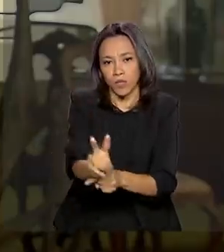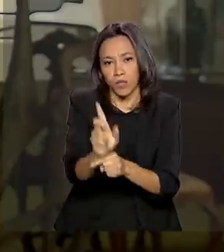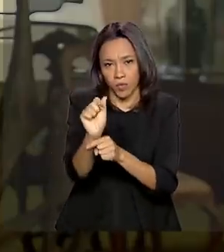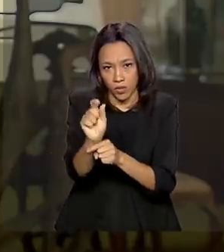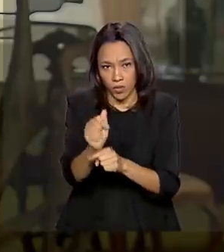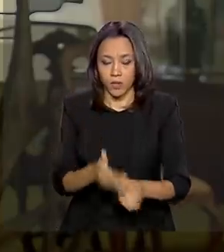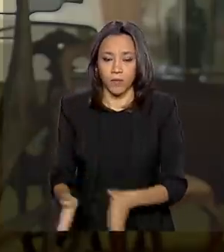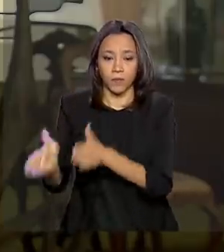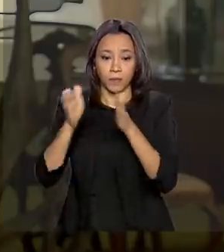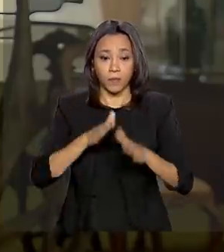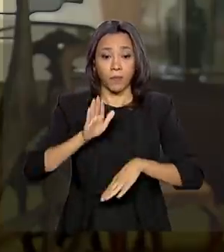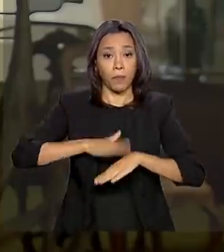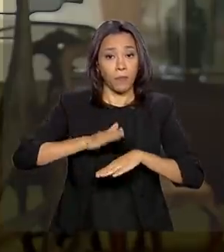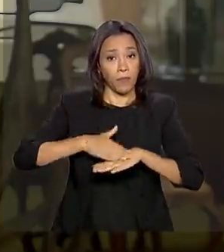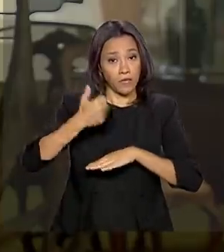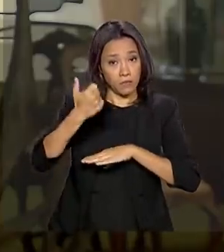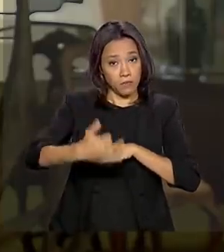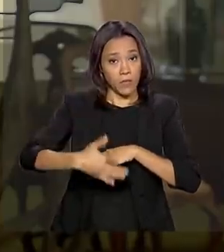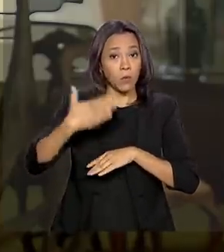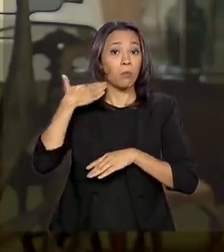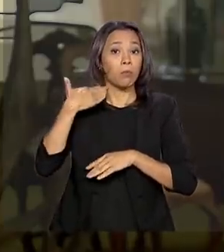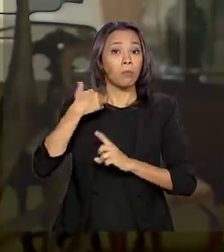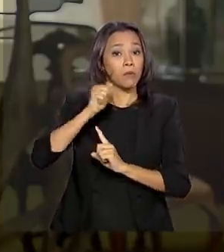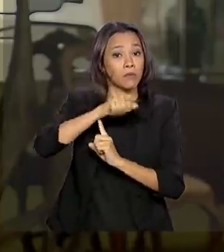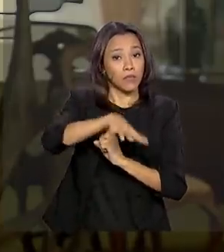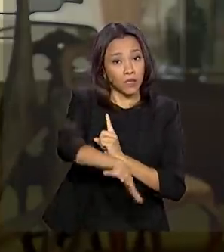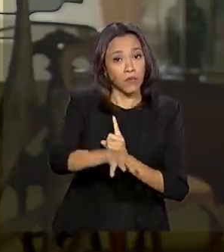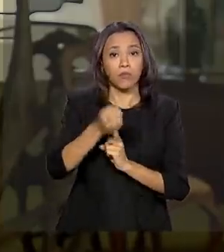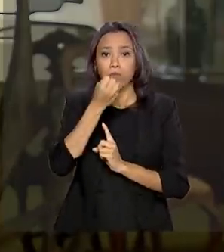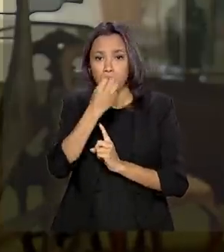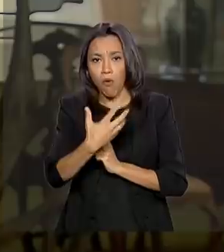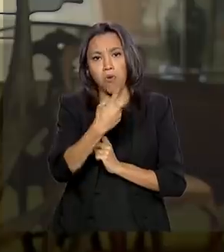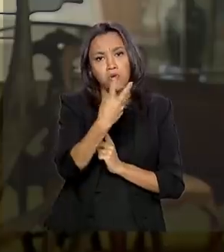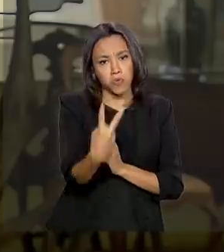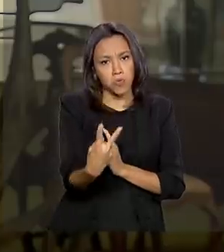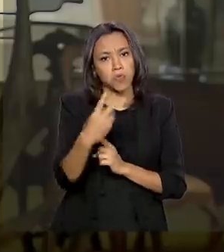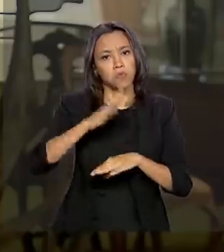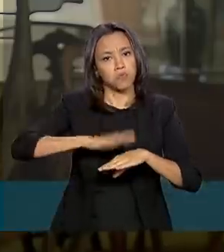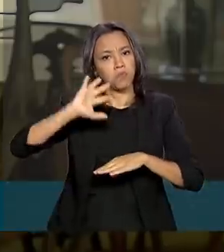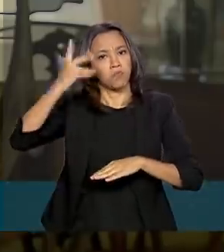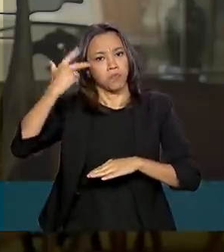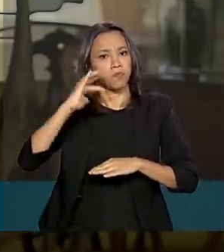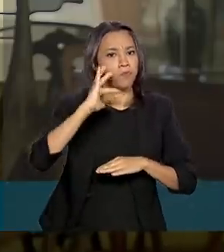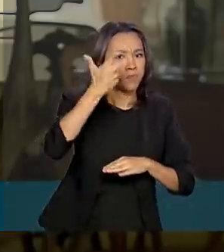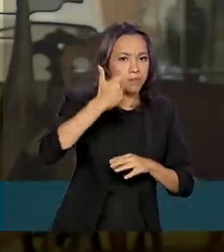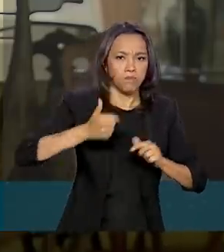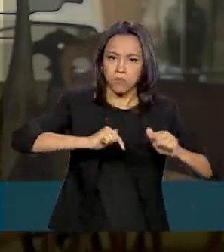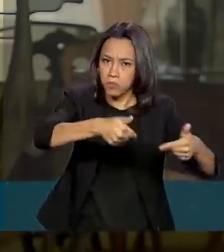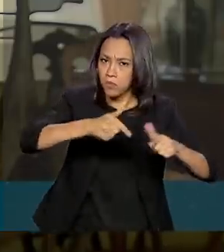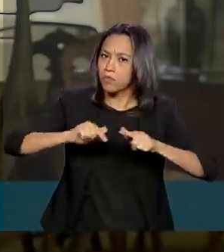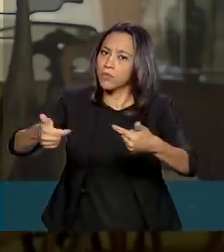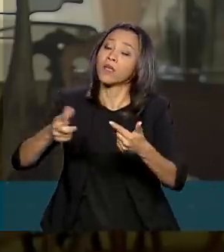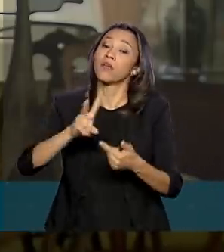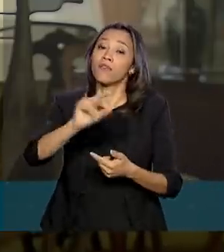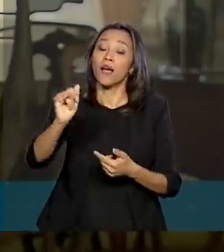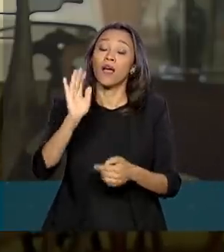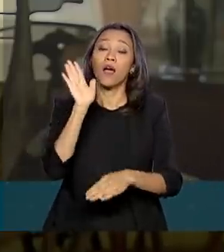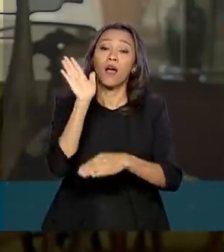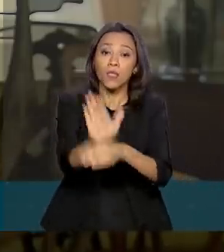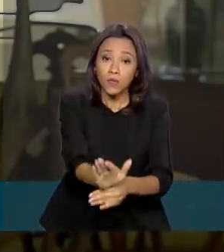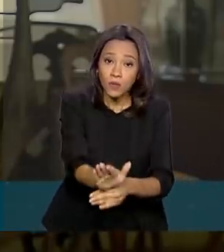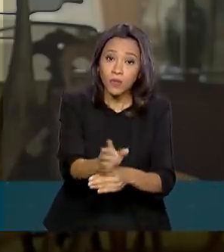com o Banco Central, as duas ações são proativas e vão facilitar a atuação do sistema financeiro nacional